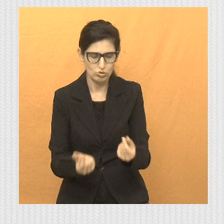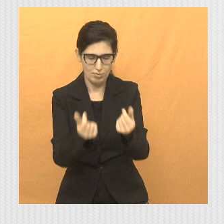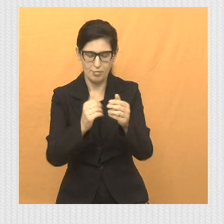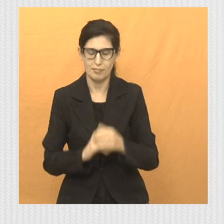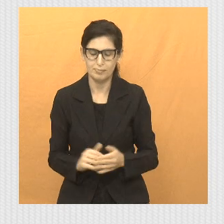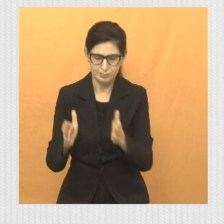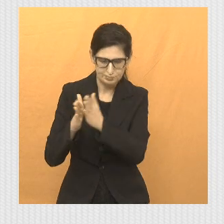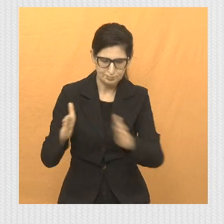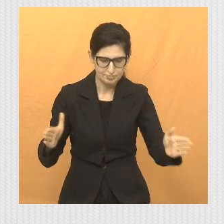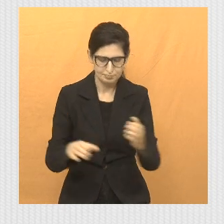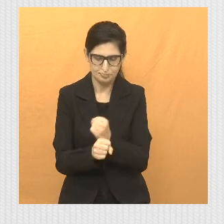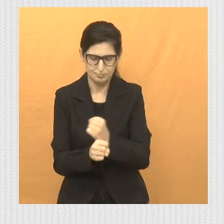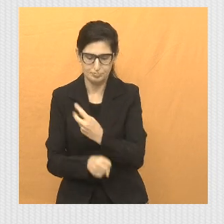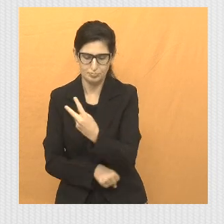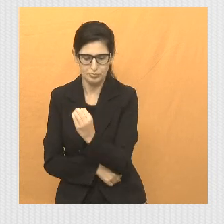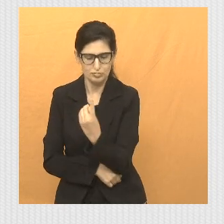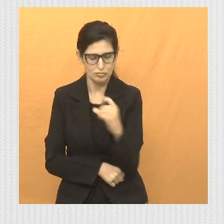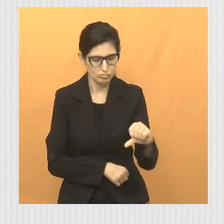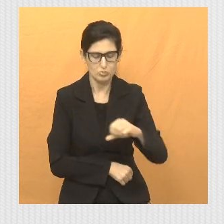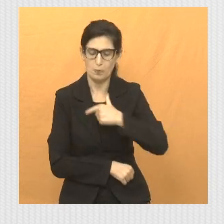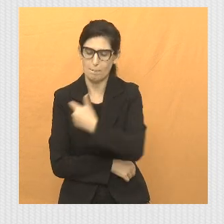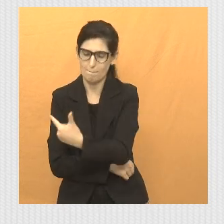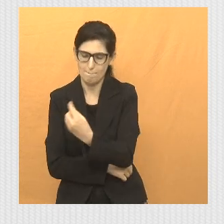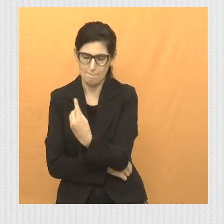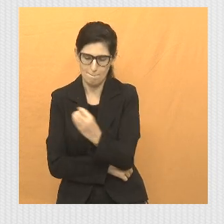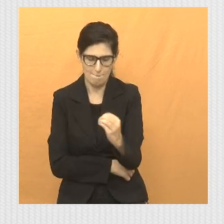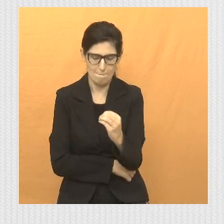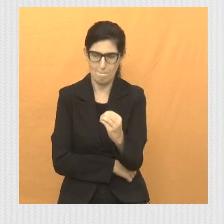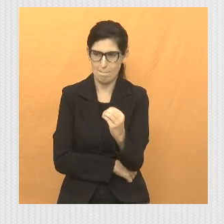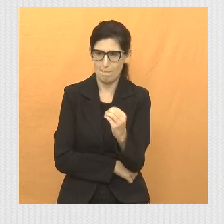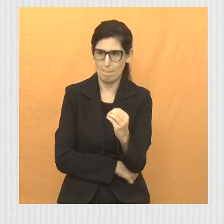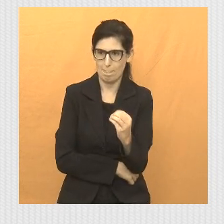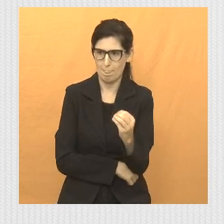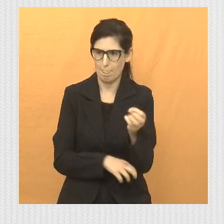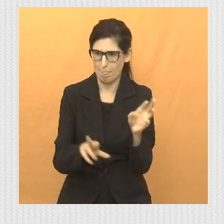de 2019 de R$